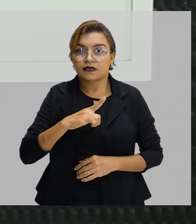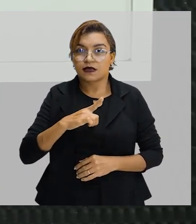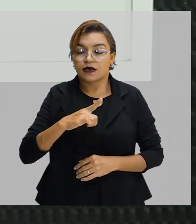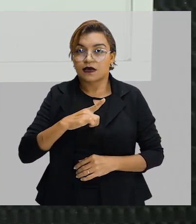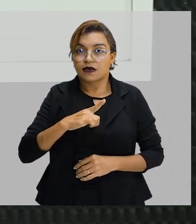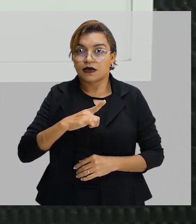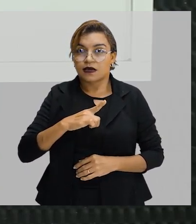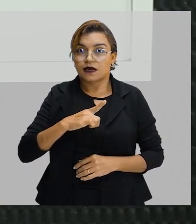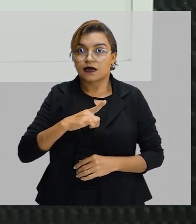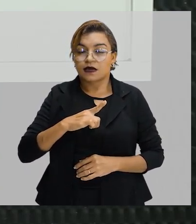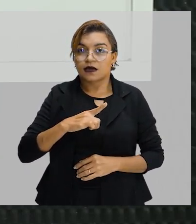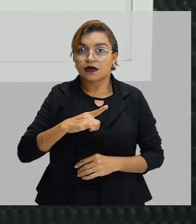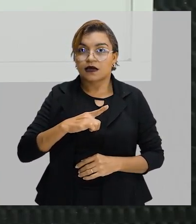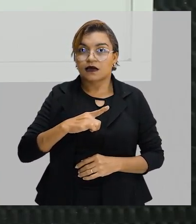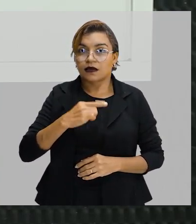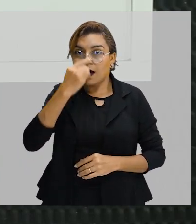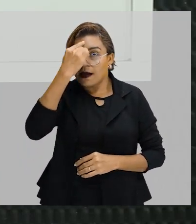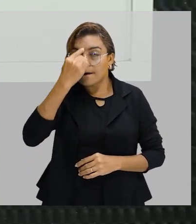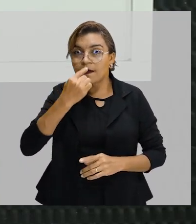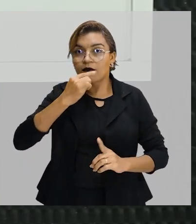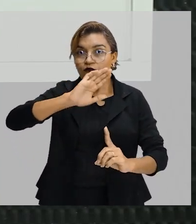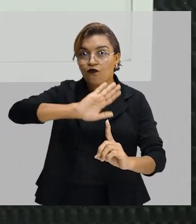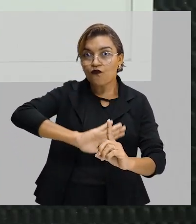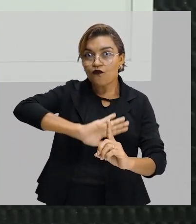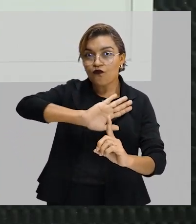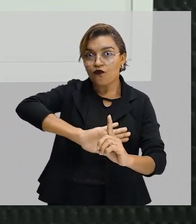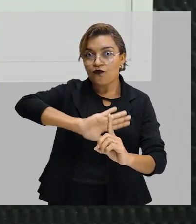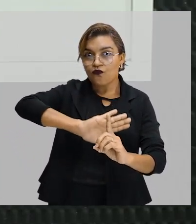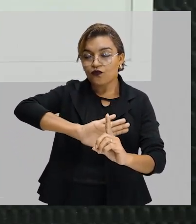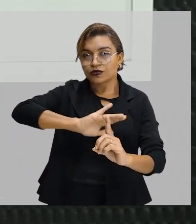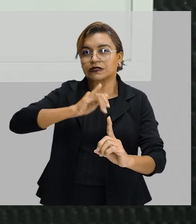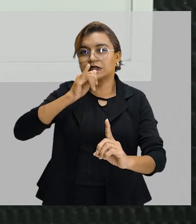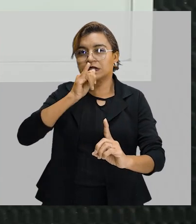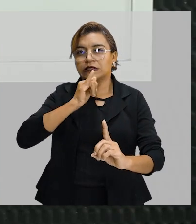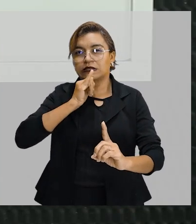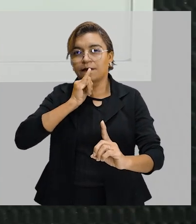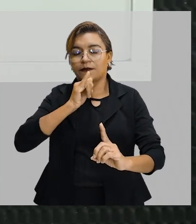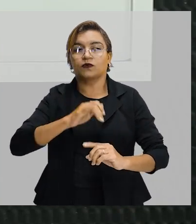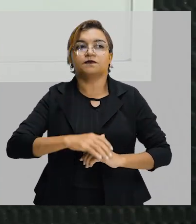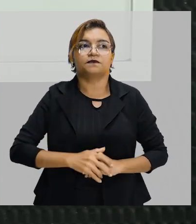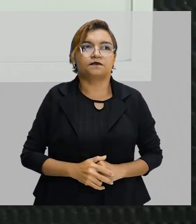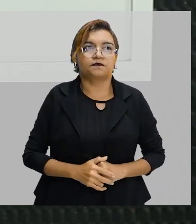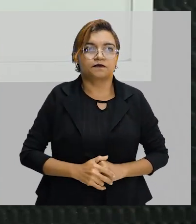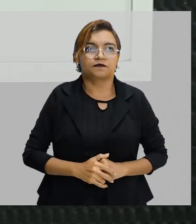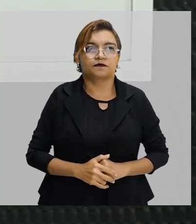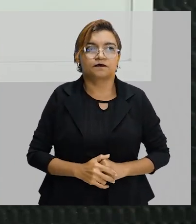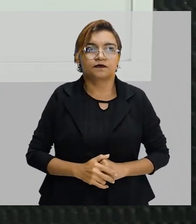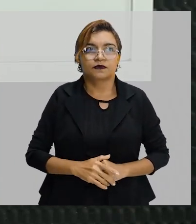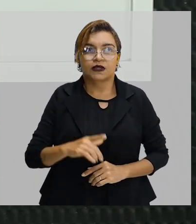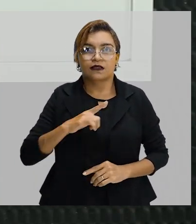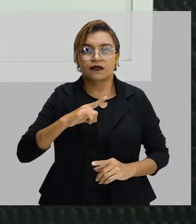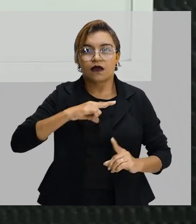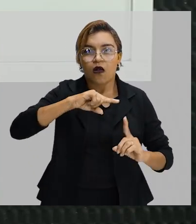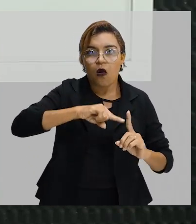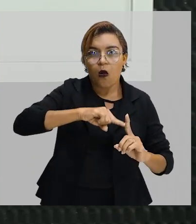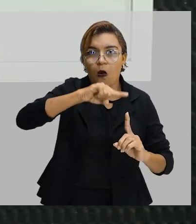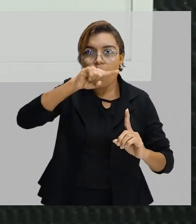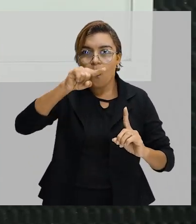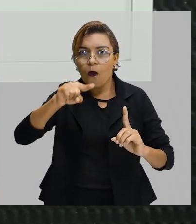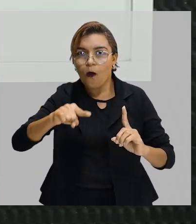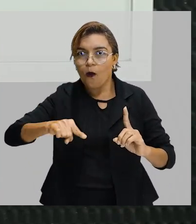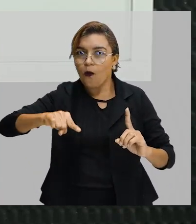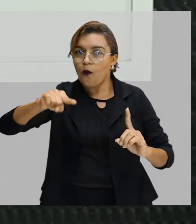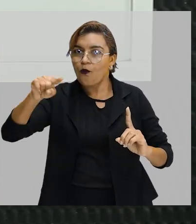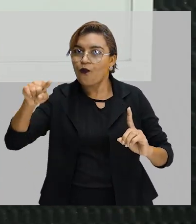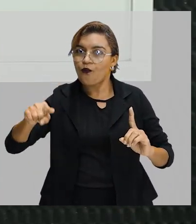fundo, só a onda que se formou. Então é o seguinte, nós temos aqui, não é, a